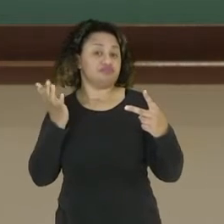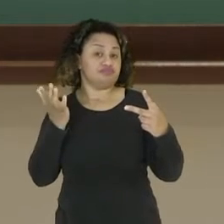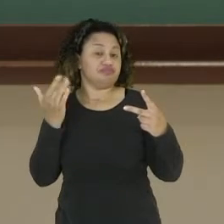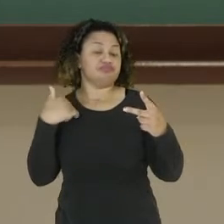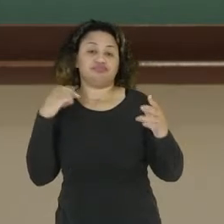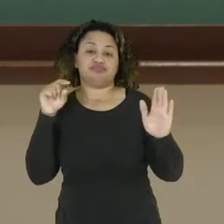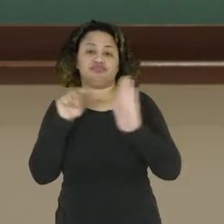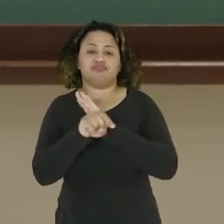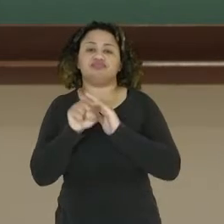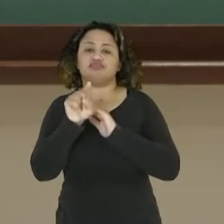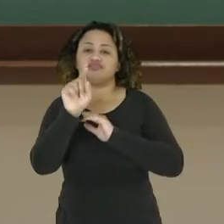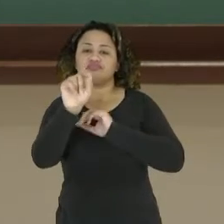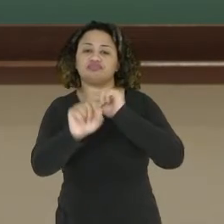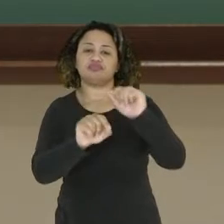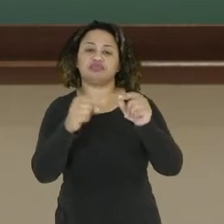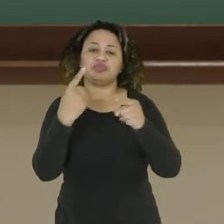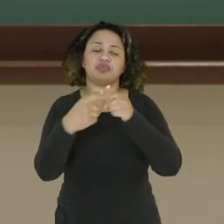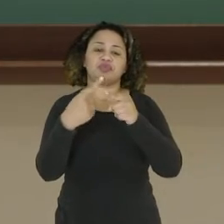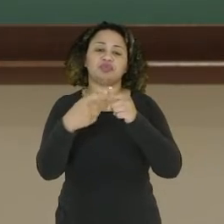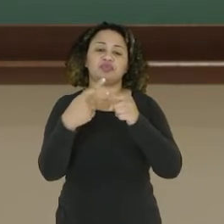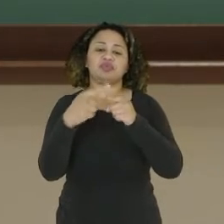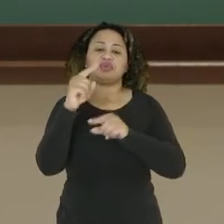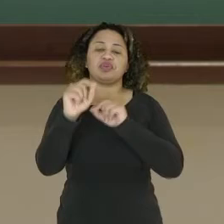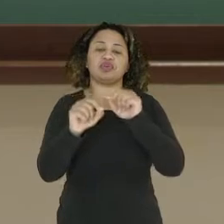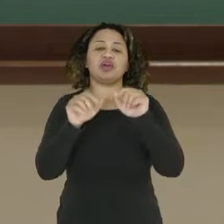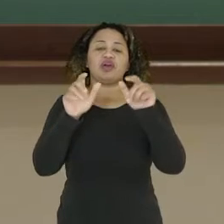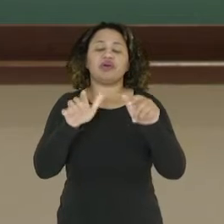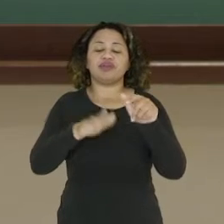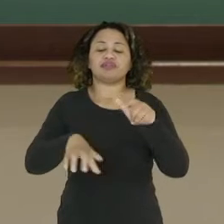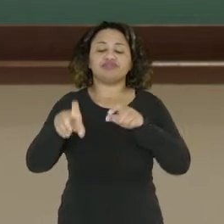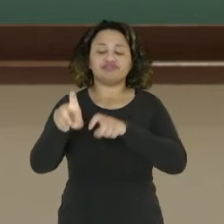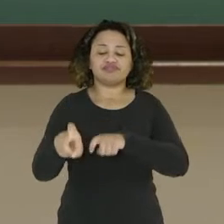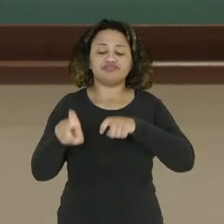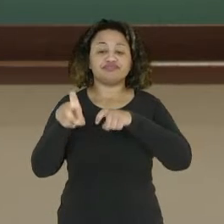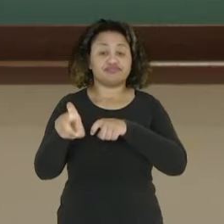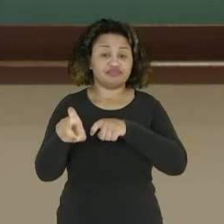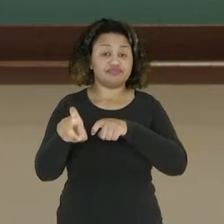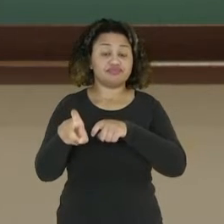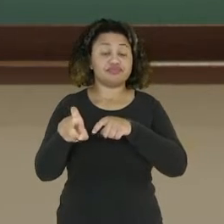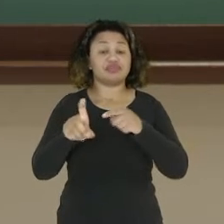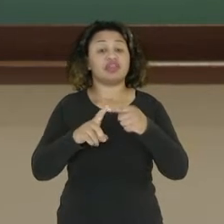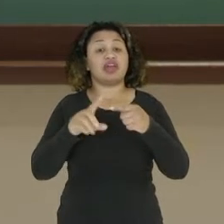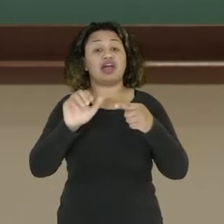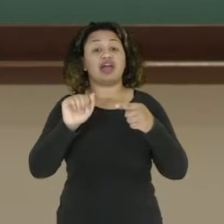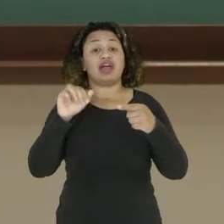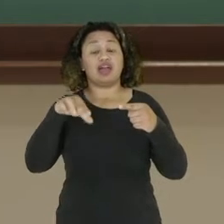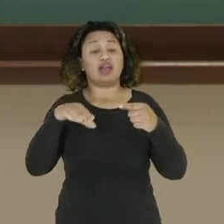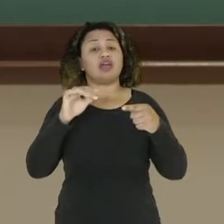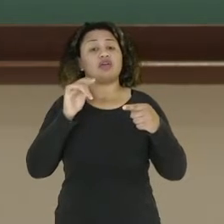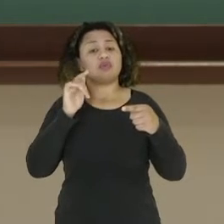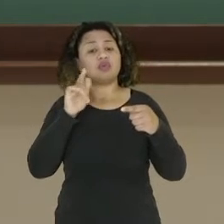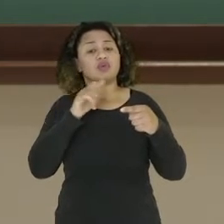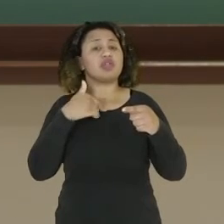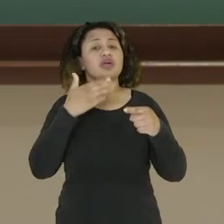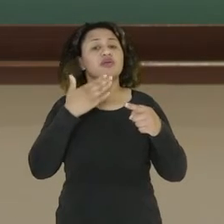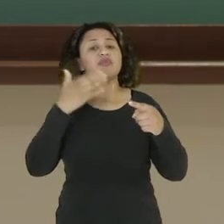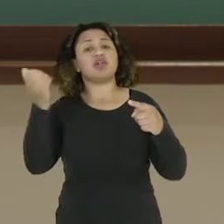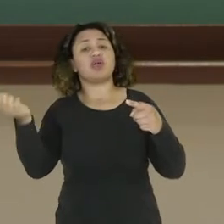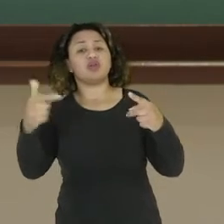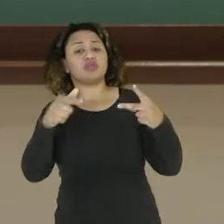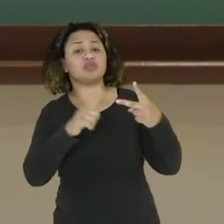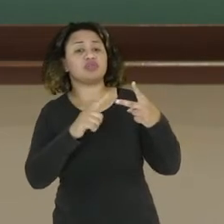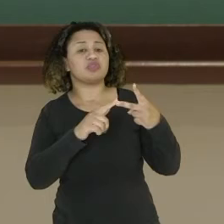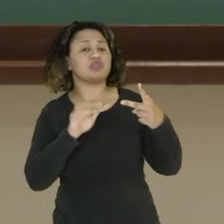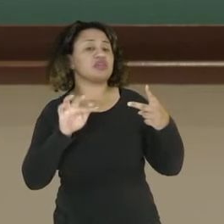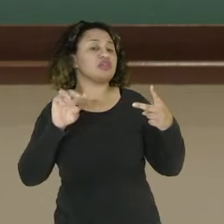você. Por que no interior, no sítio, uma rádio AM sintoniza um pouquinho melhor que a rádio